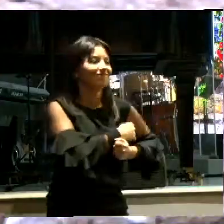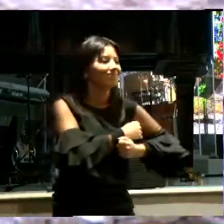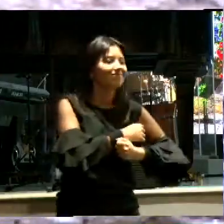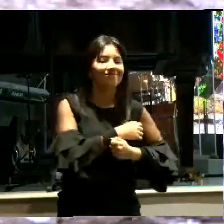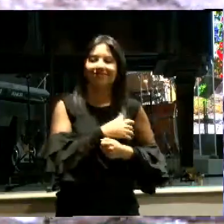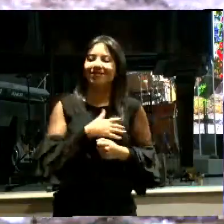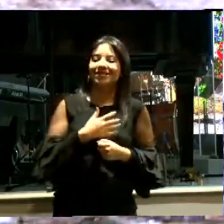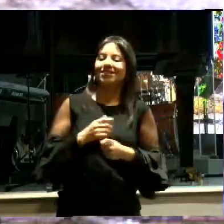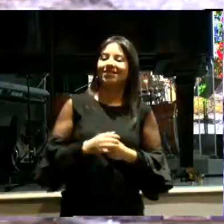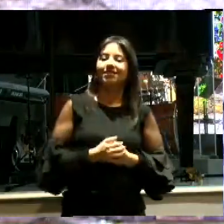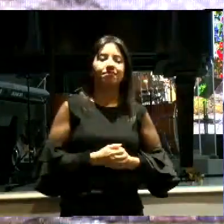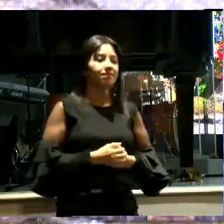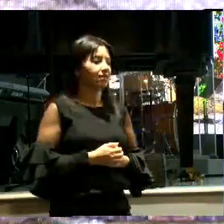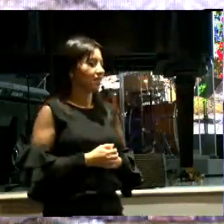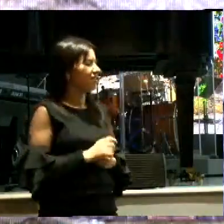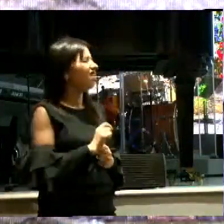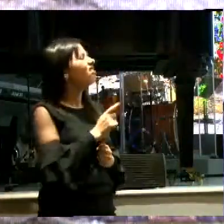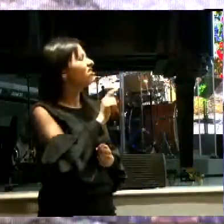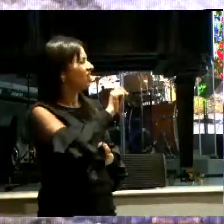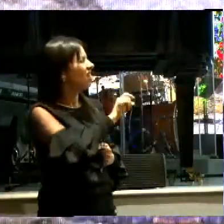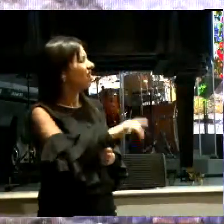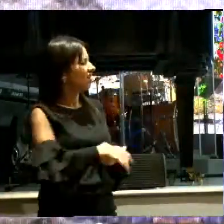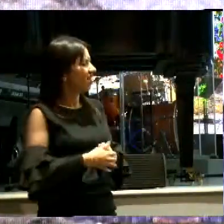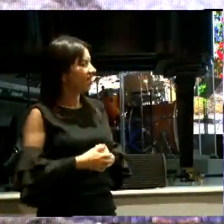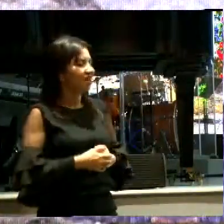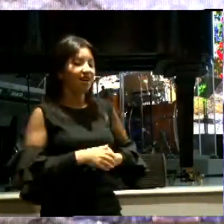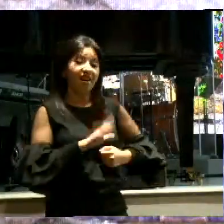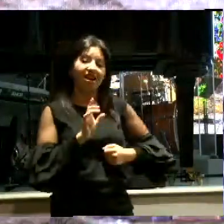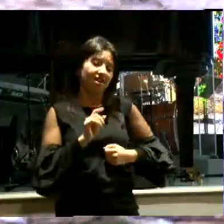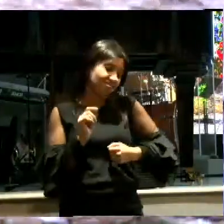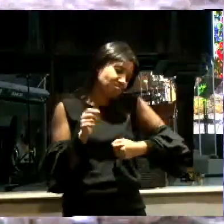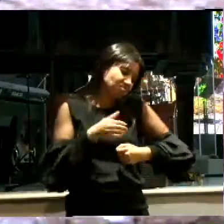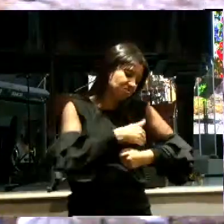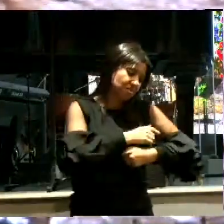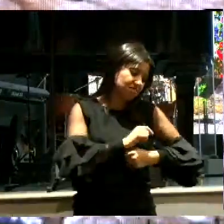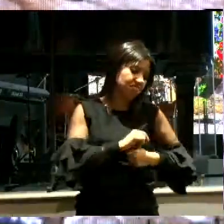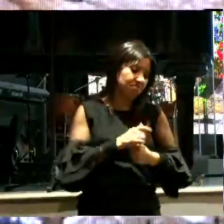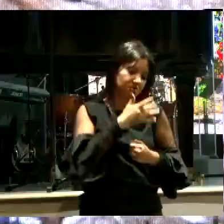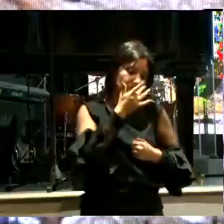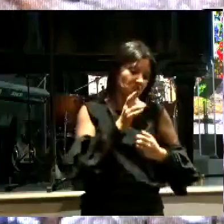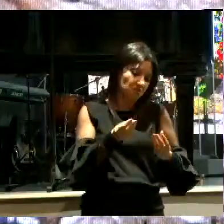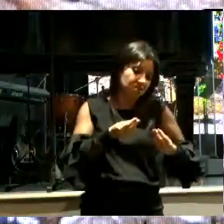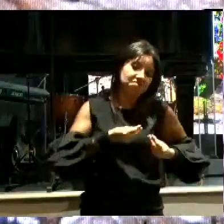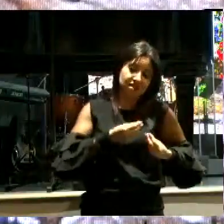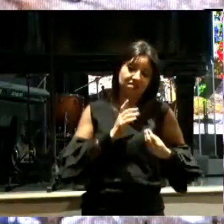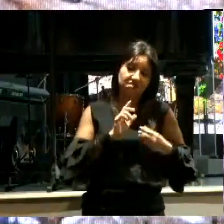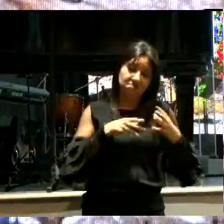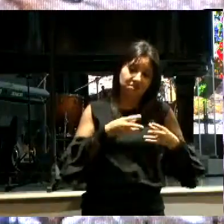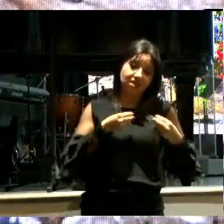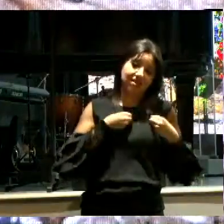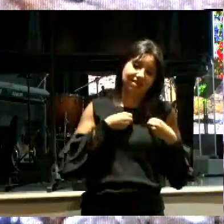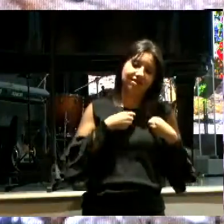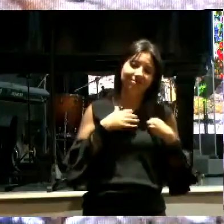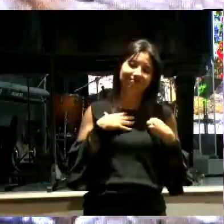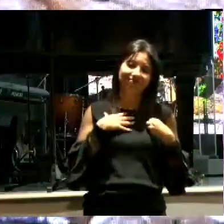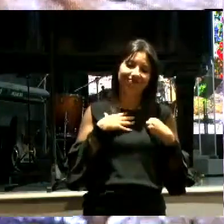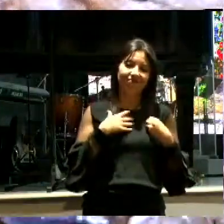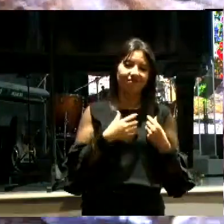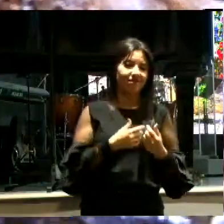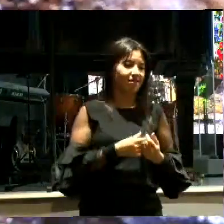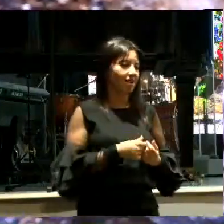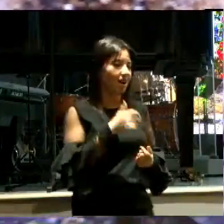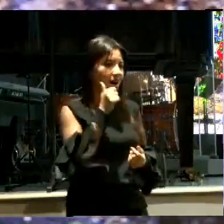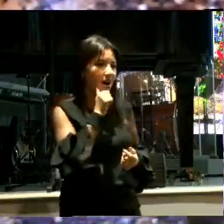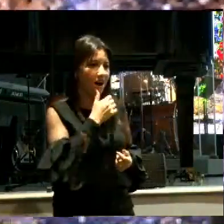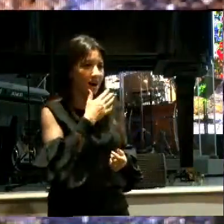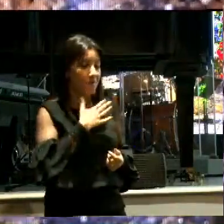falei assim: que é isso aí, Cláudio? E ele falou assim: ah, uma plaquinha que me deram, fizeram uma homenagem. Eu falei assim: hã? Aí o meu filho falou assim: